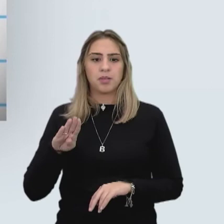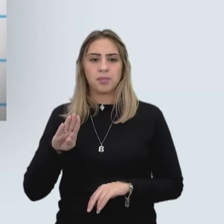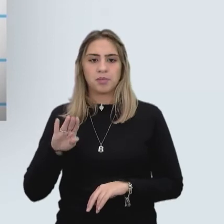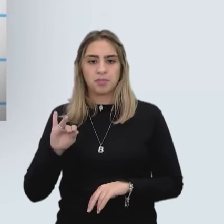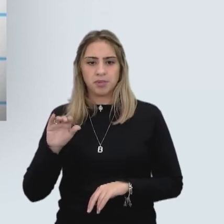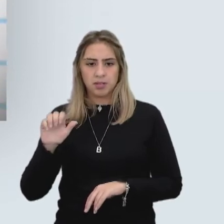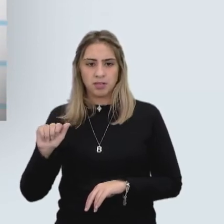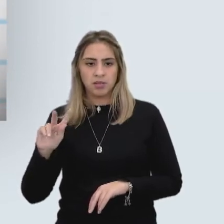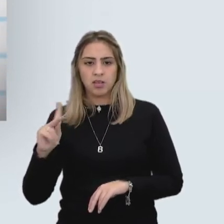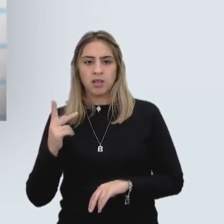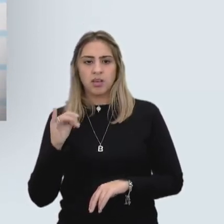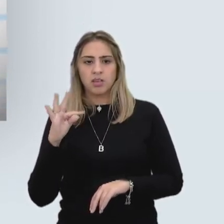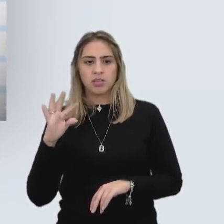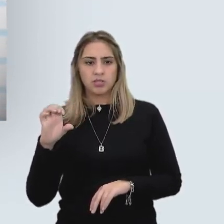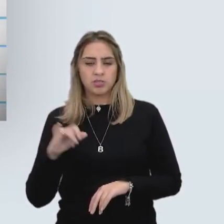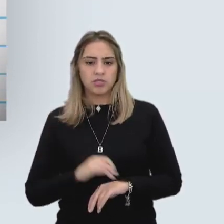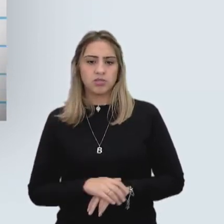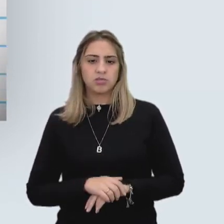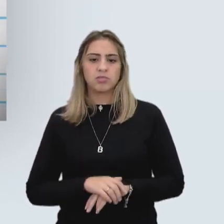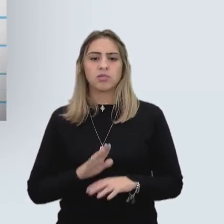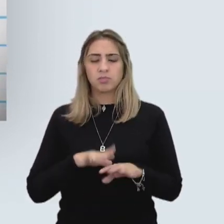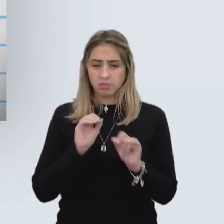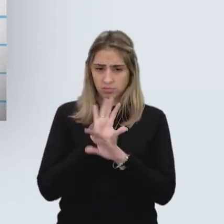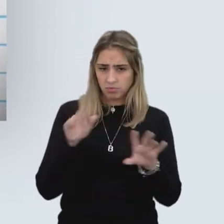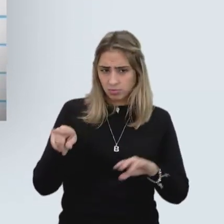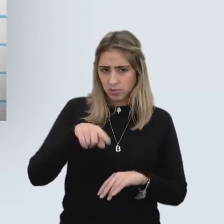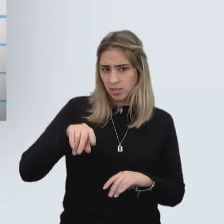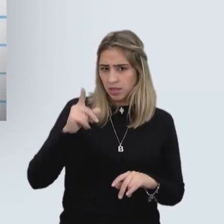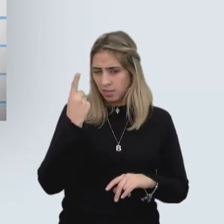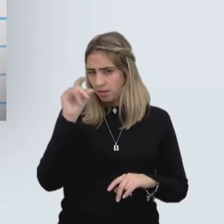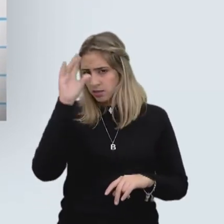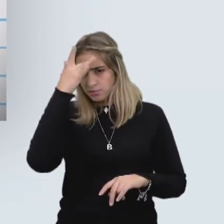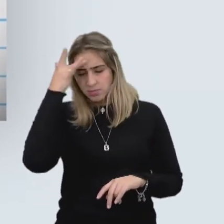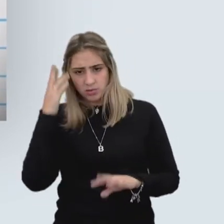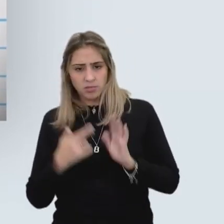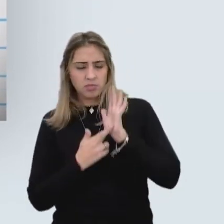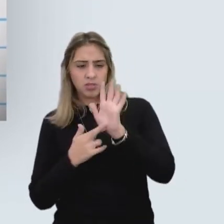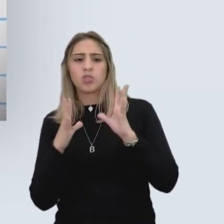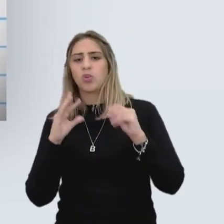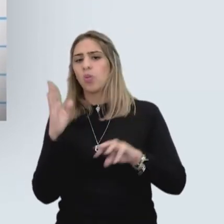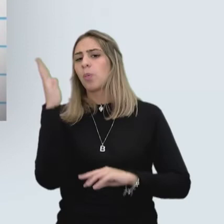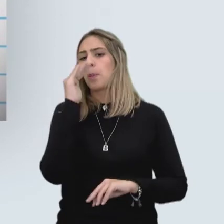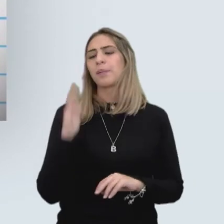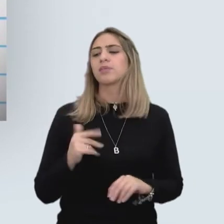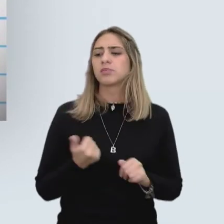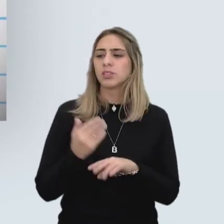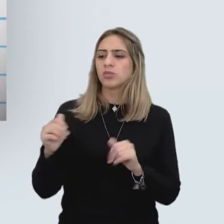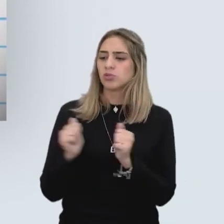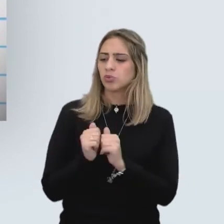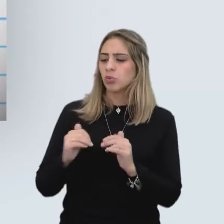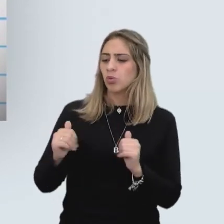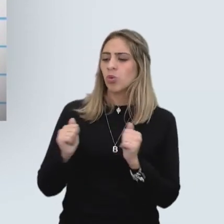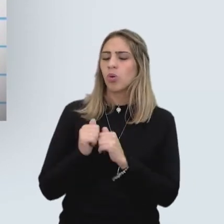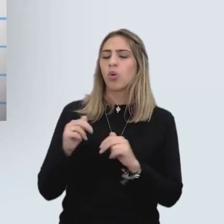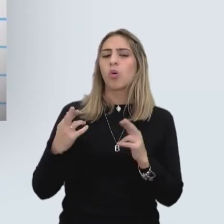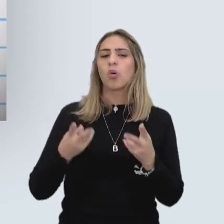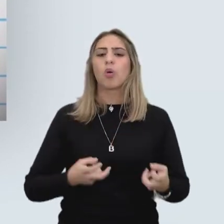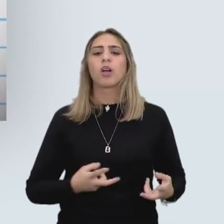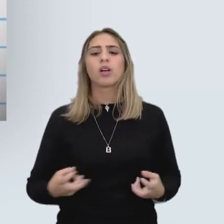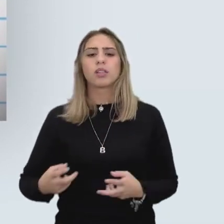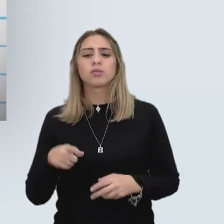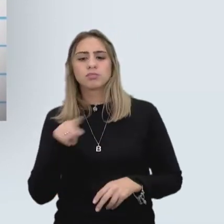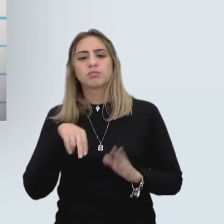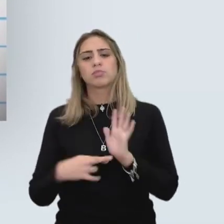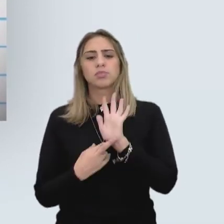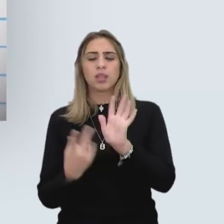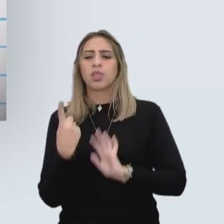a 10ª posição. Para ficar mais claro, imagine que estas 10 pessoas representem todo o Brasil e estejam alinhadas de acordo com a renda. Esta representa